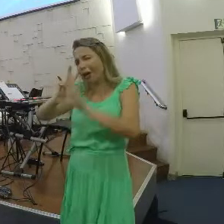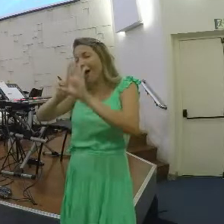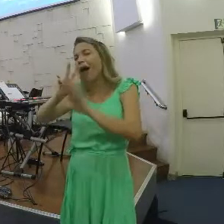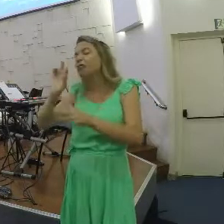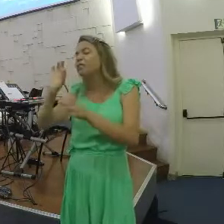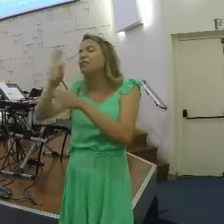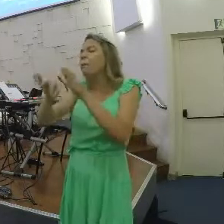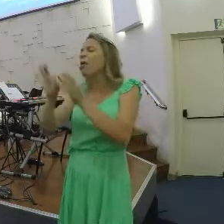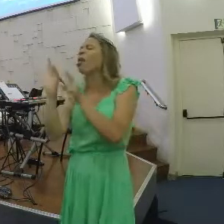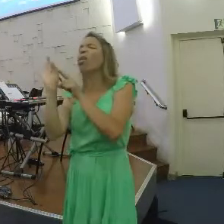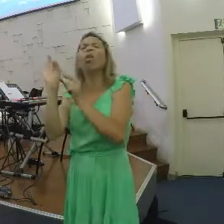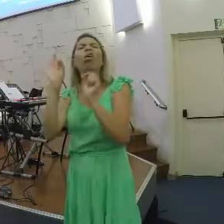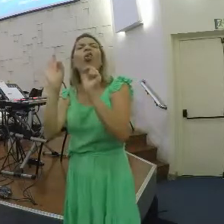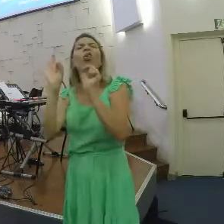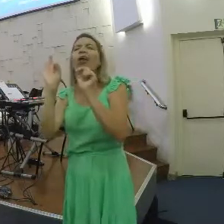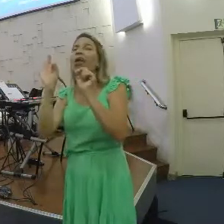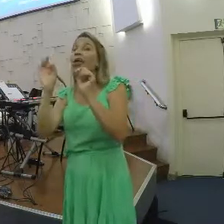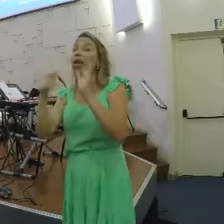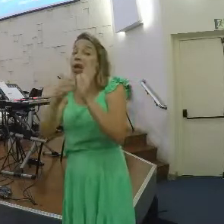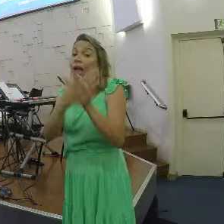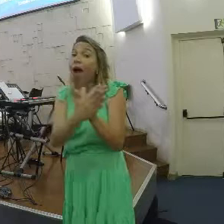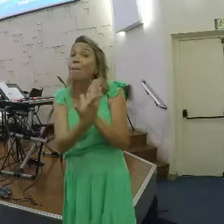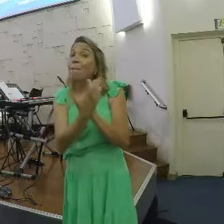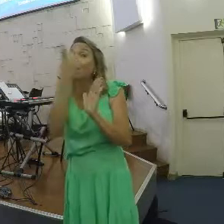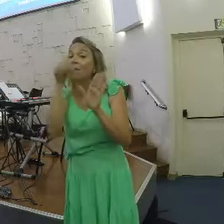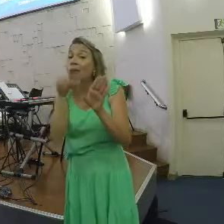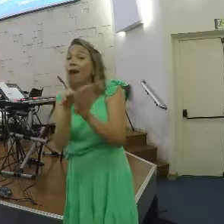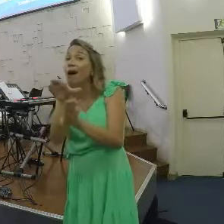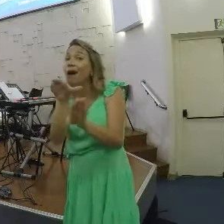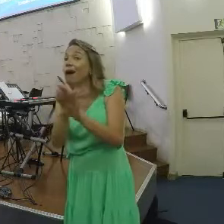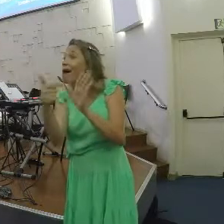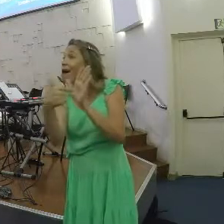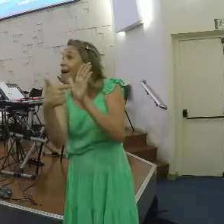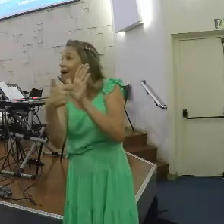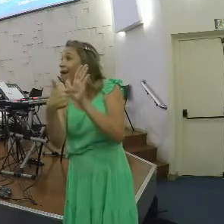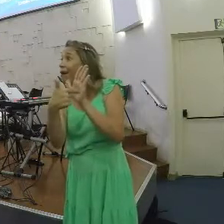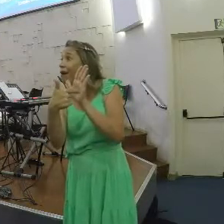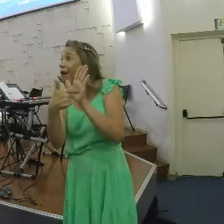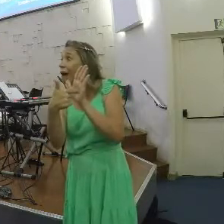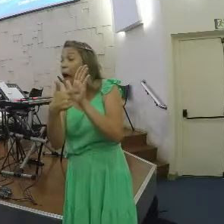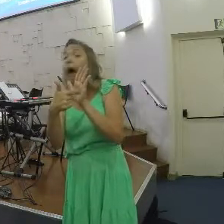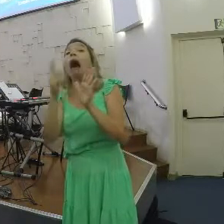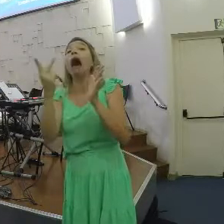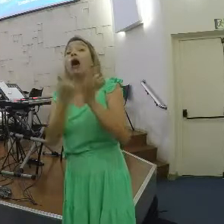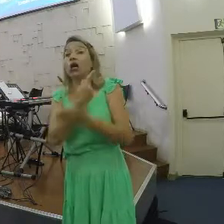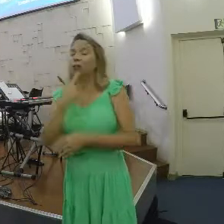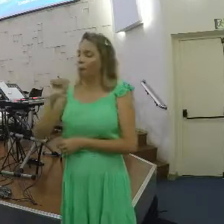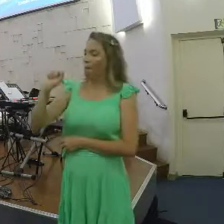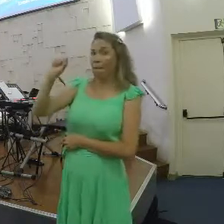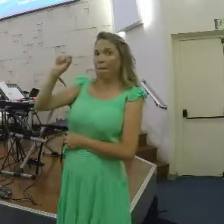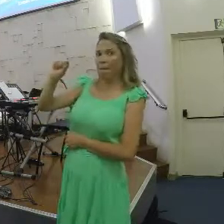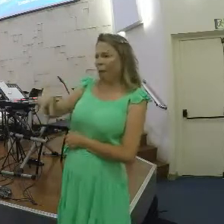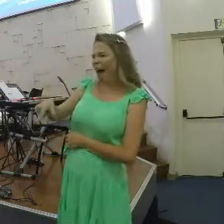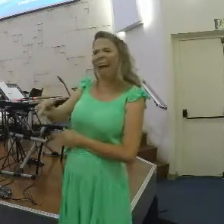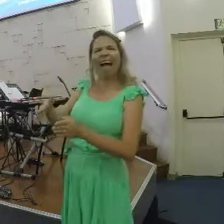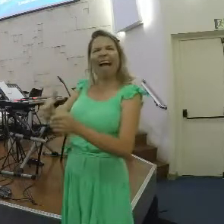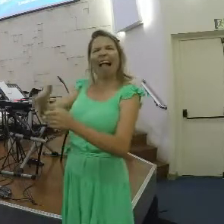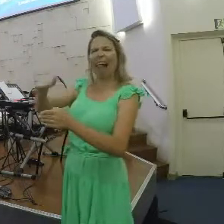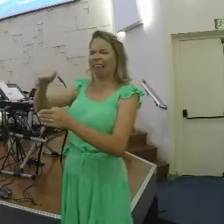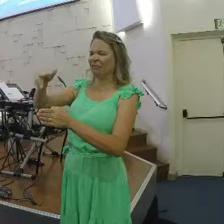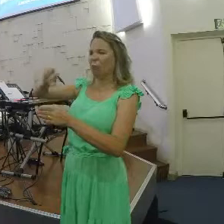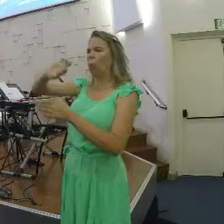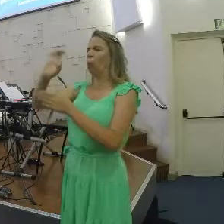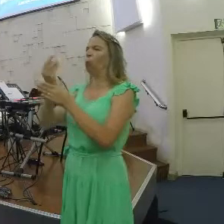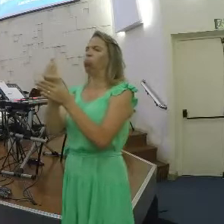de Deus. A que caiu à beira do caminho são os que a ouviram. Vem a seguir o diabo e arrebata-lhes do